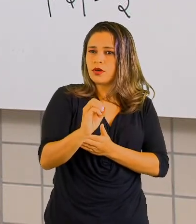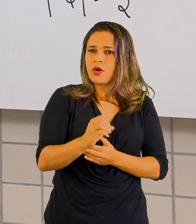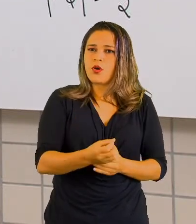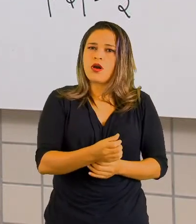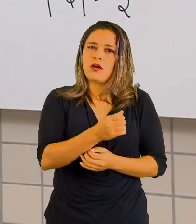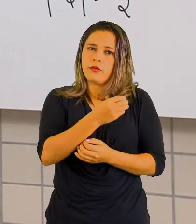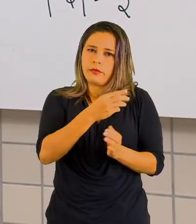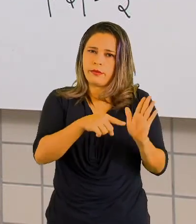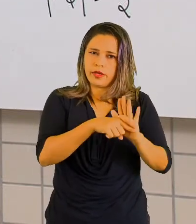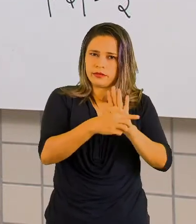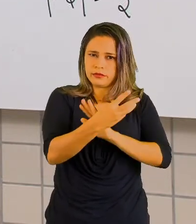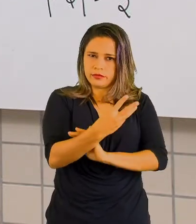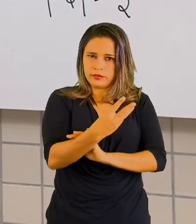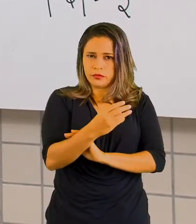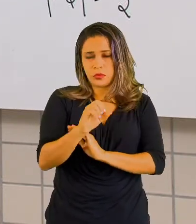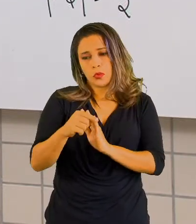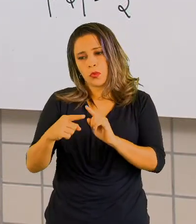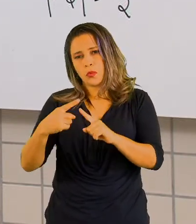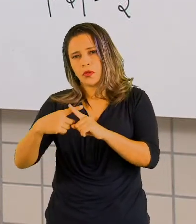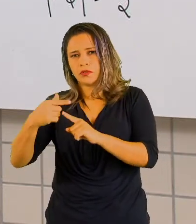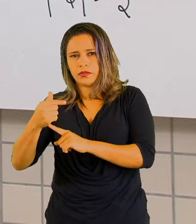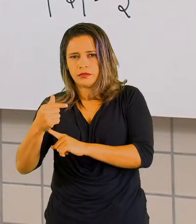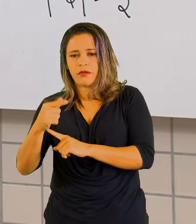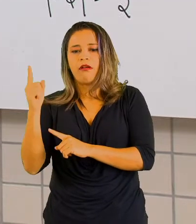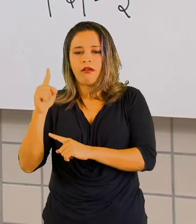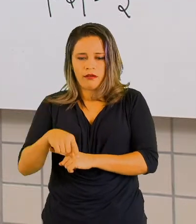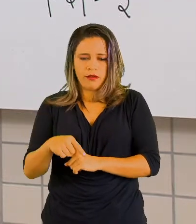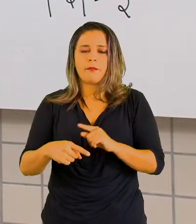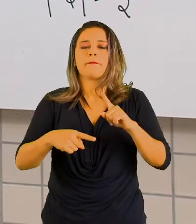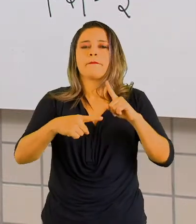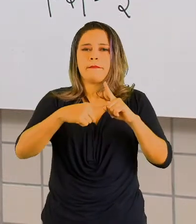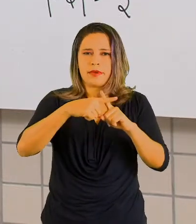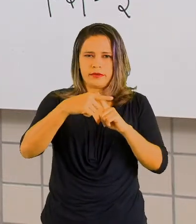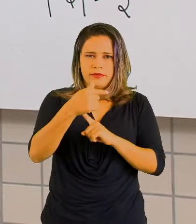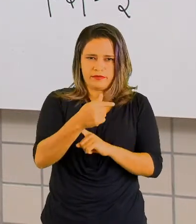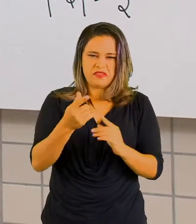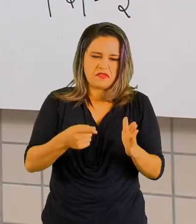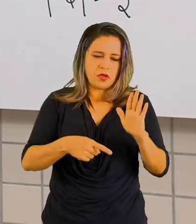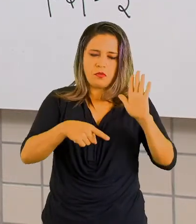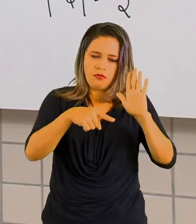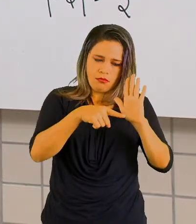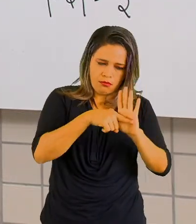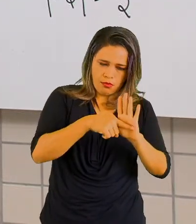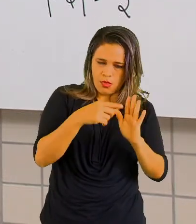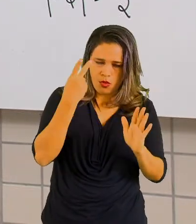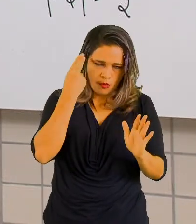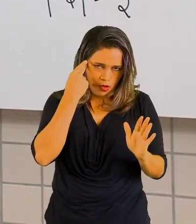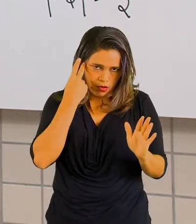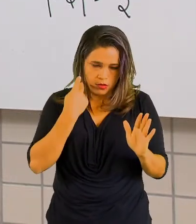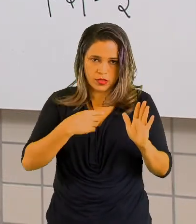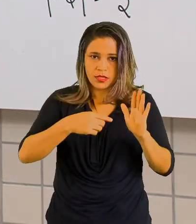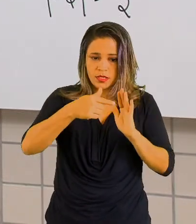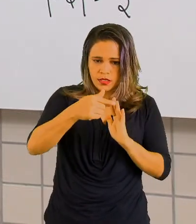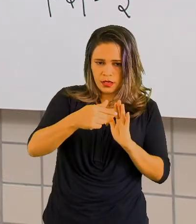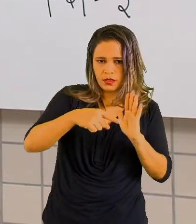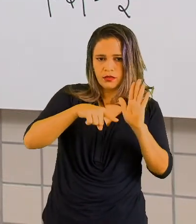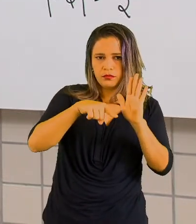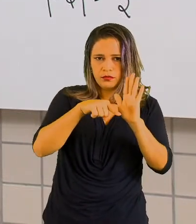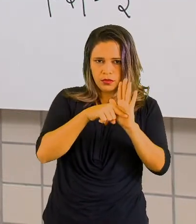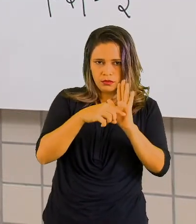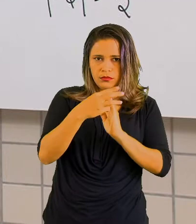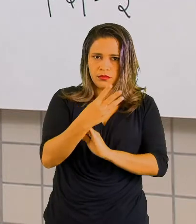É a abscissa mais 7. Então, você vai fazer a subtração normalmente. 7 menos 3 são 4 e vai colocar